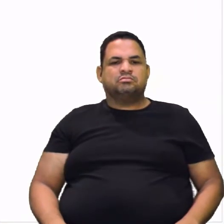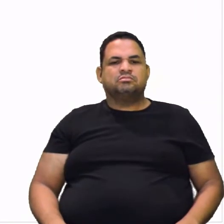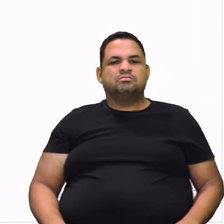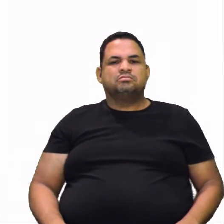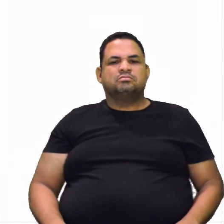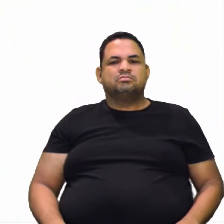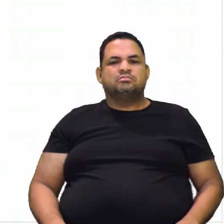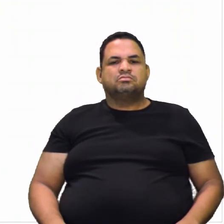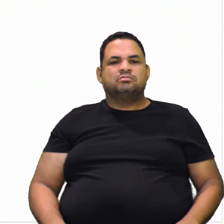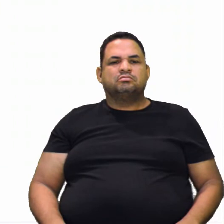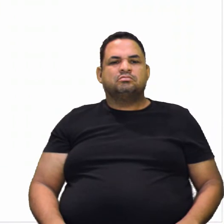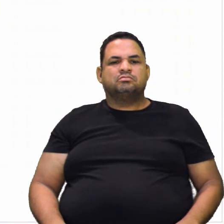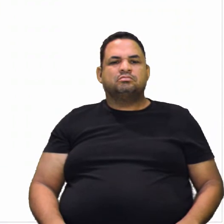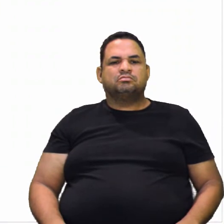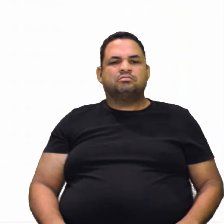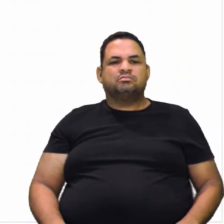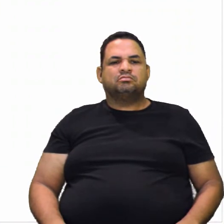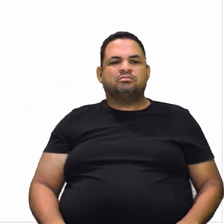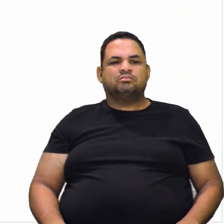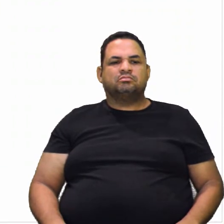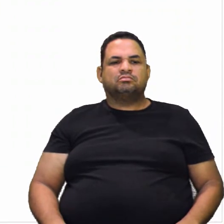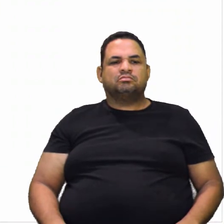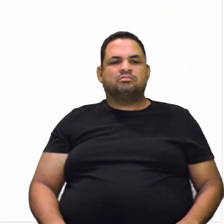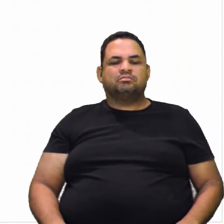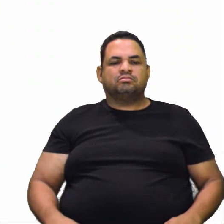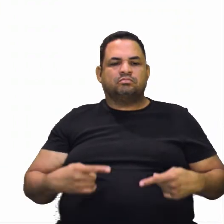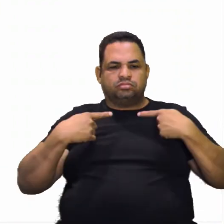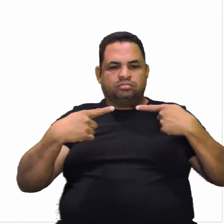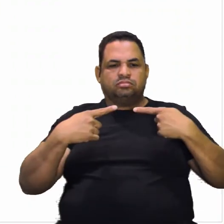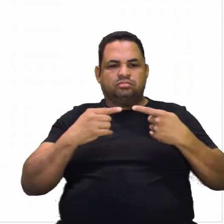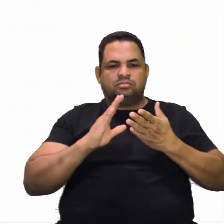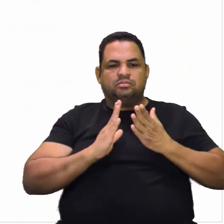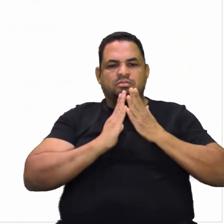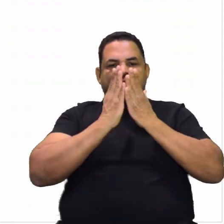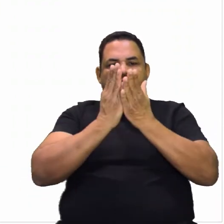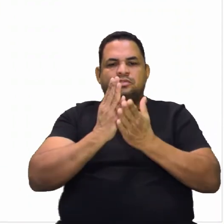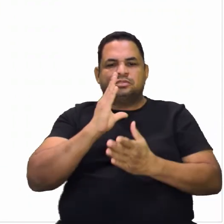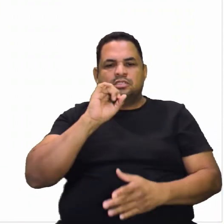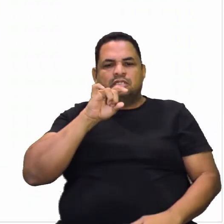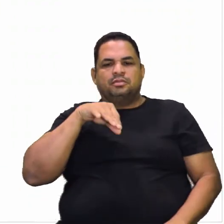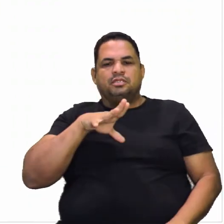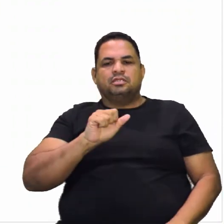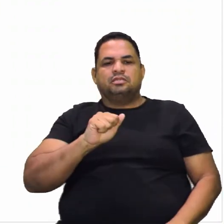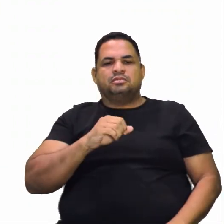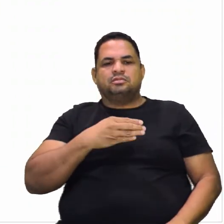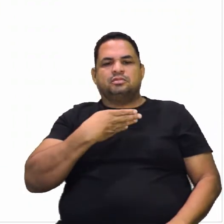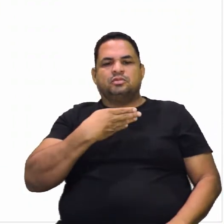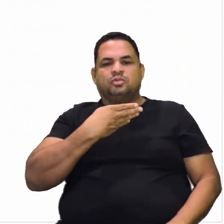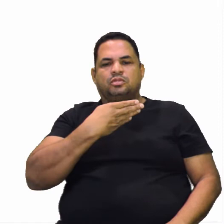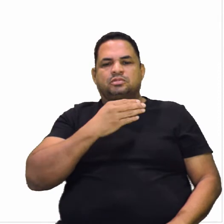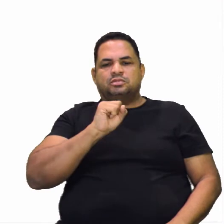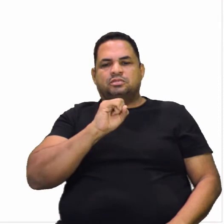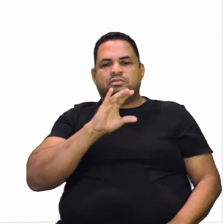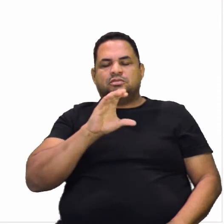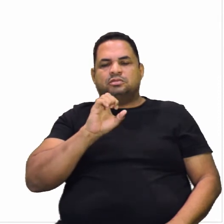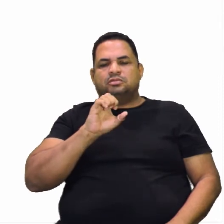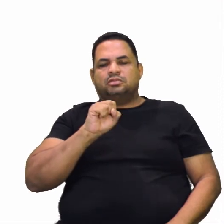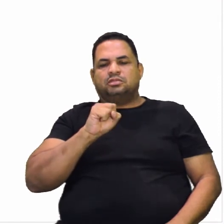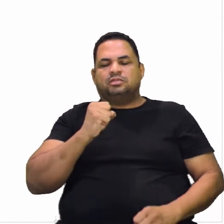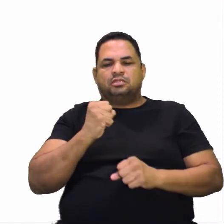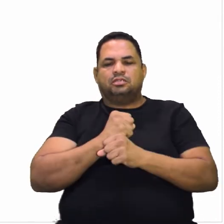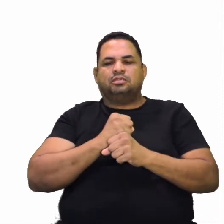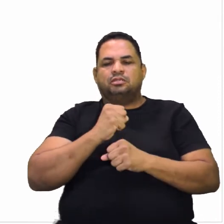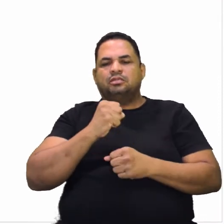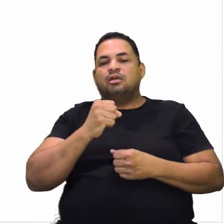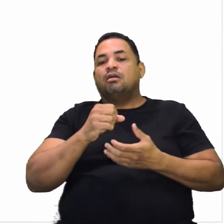ó. Batalha Naval de Salamina, 480 a.C. Os